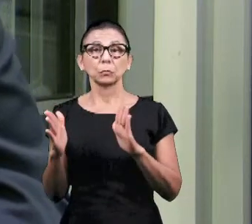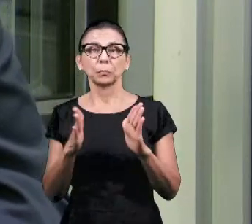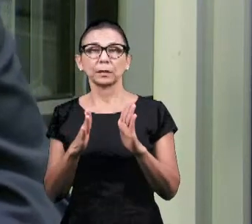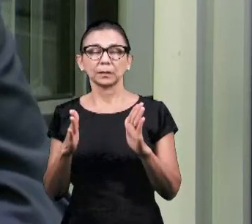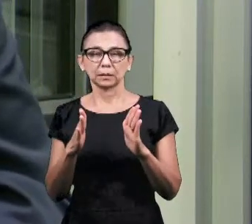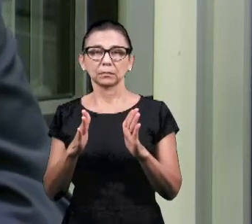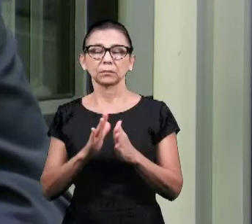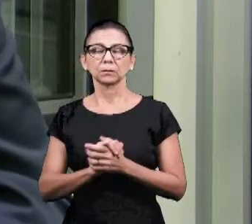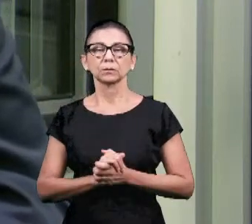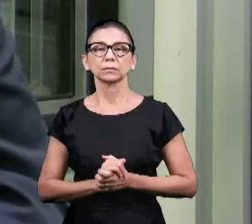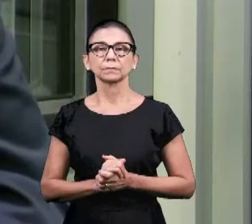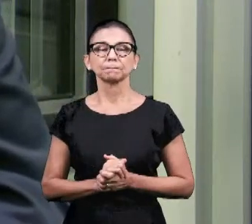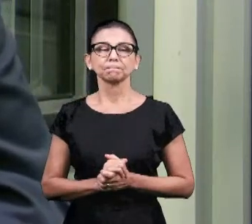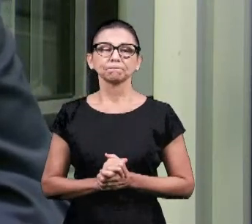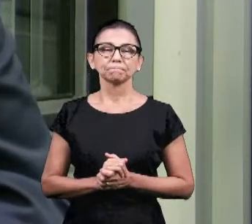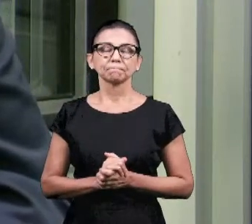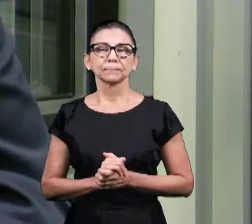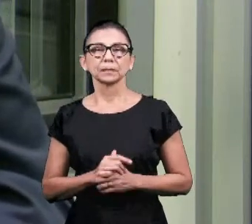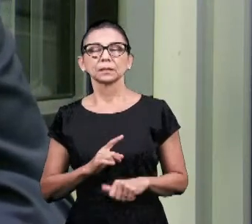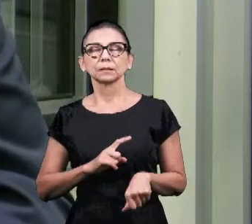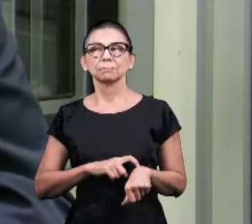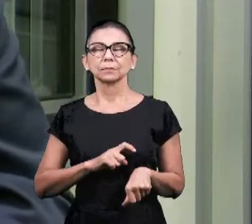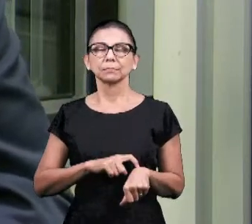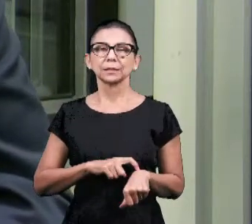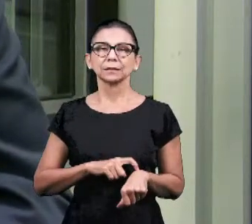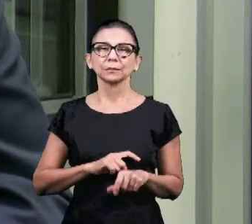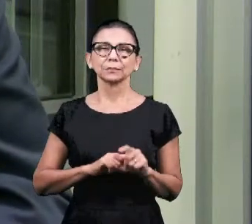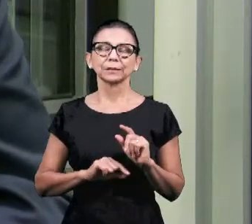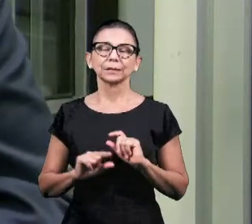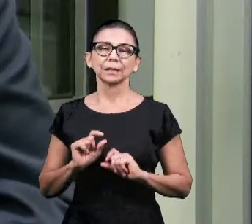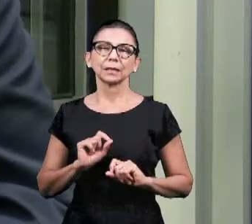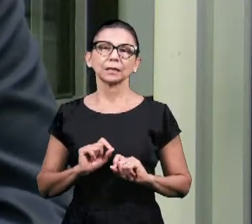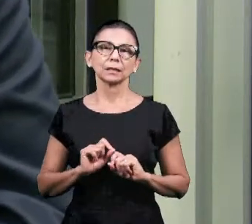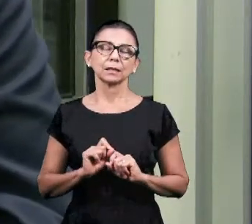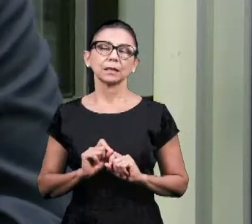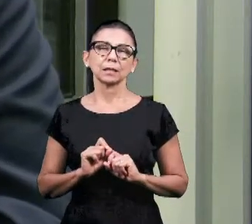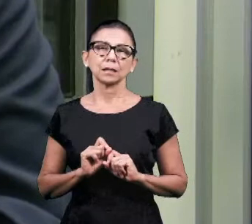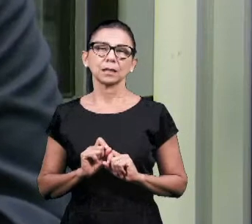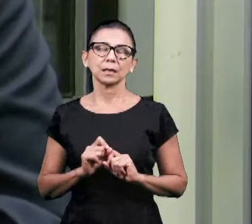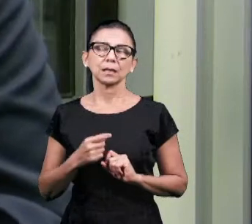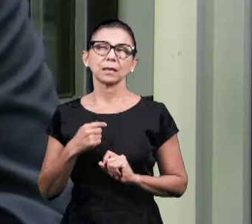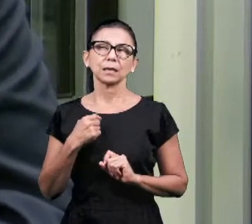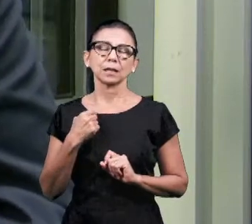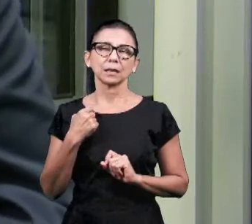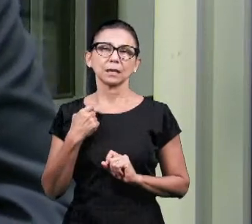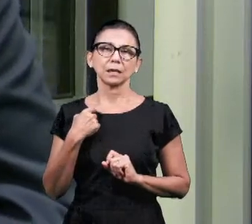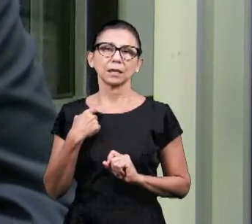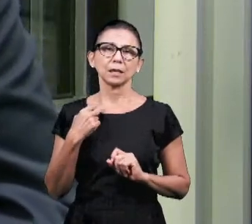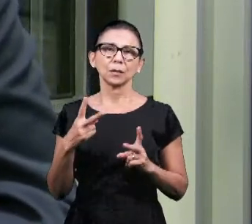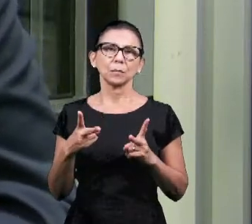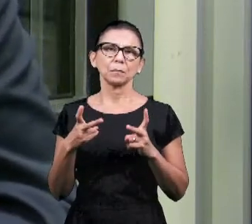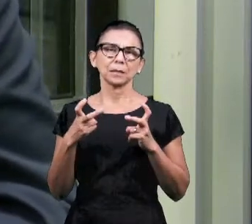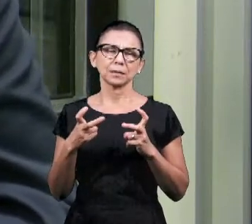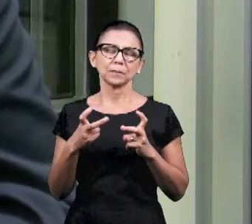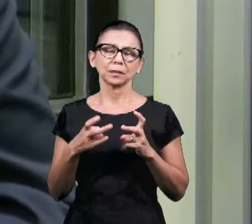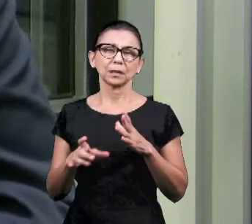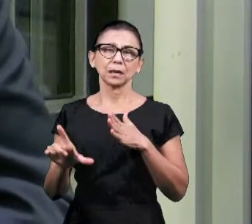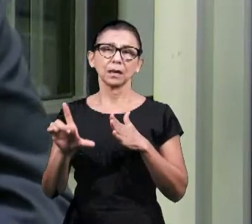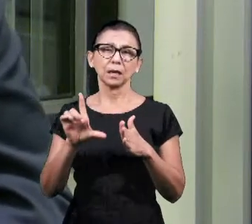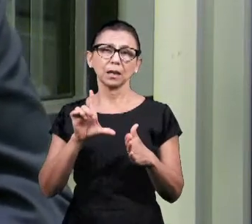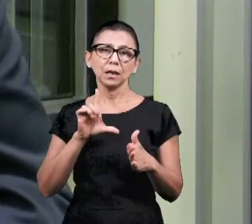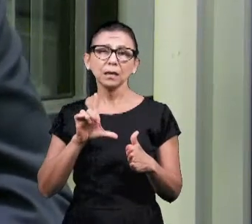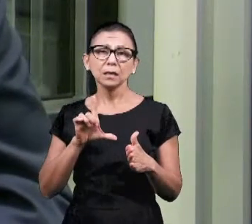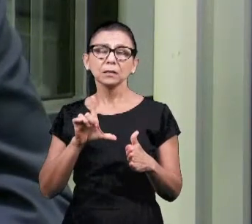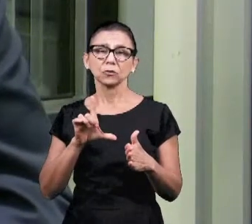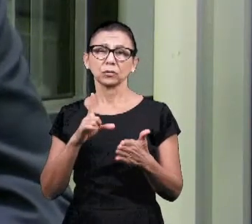senti que aquilo que fazíamos antes de nos converter, não fazíamos nada demais, nada de errado,